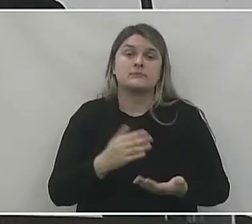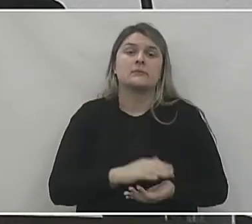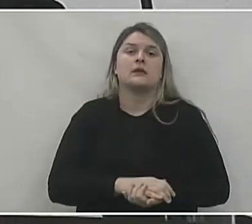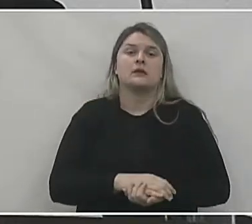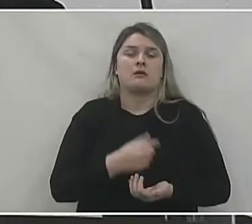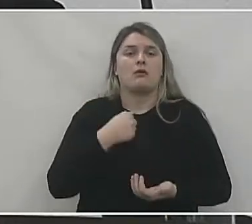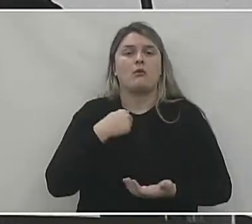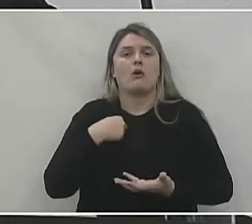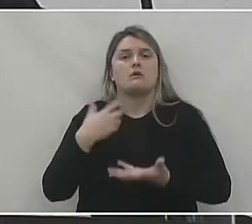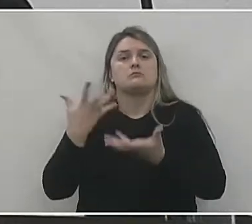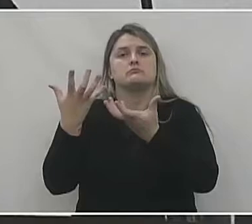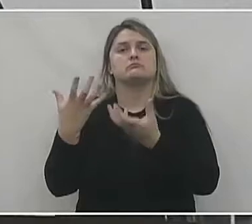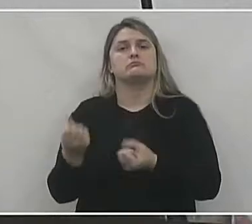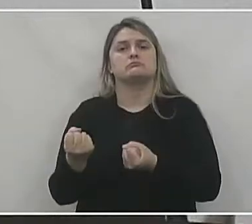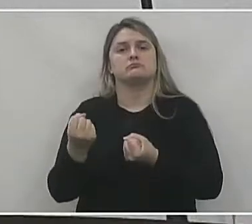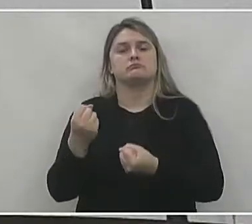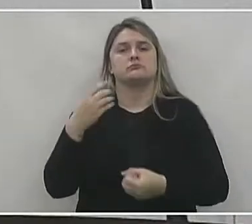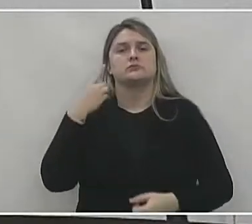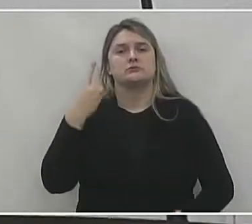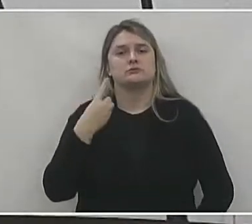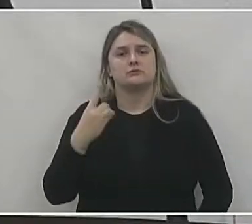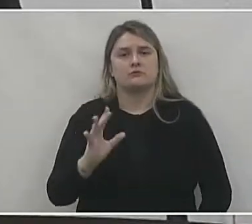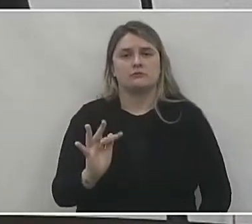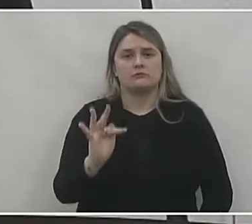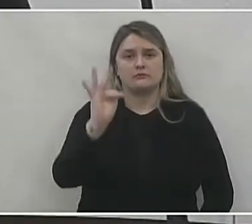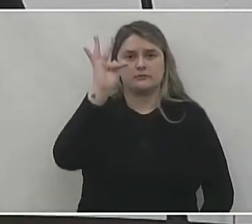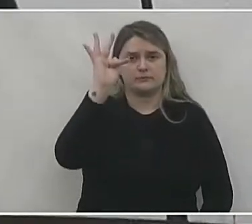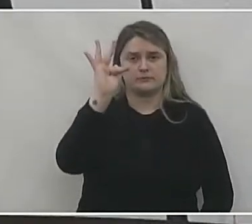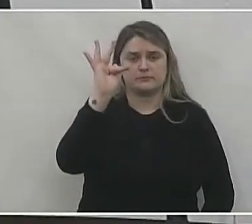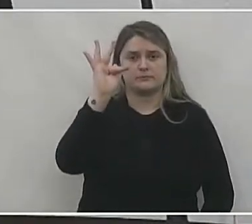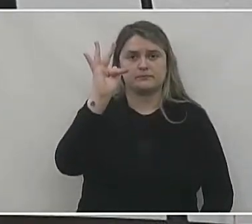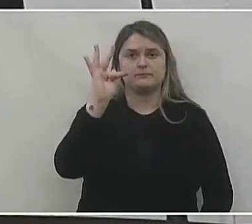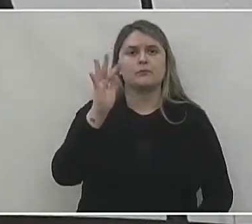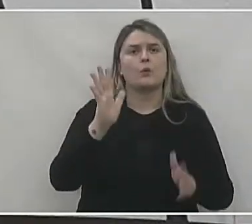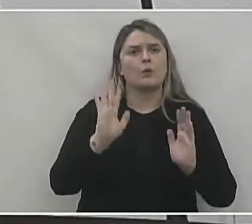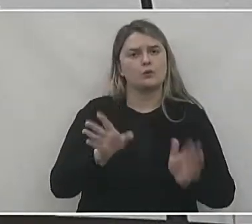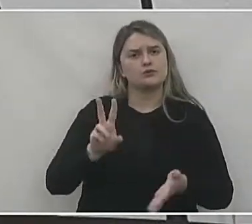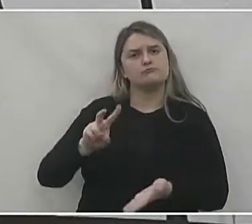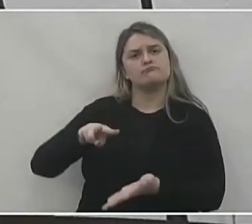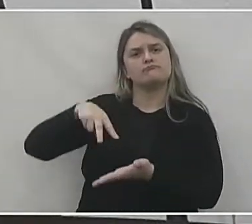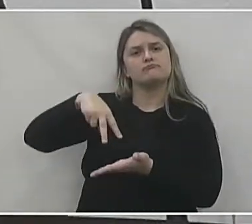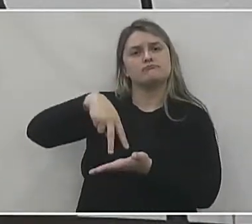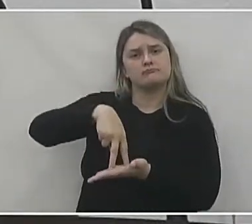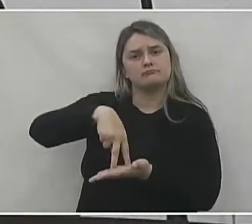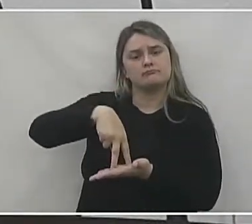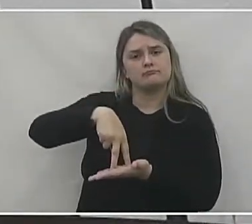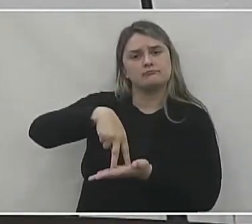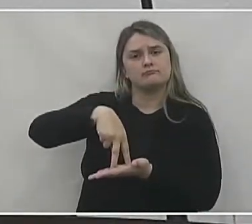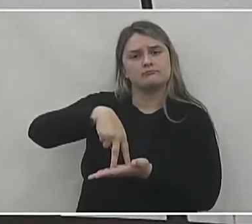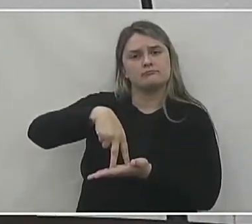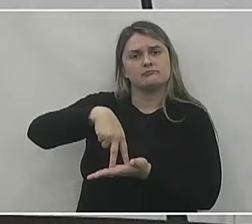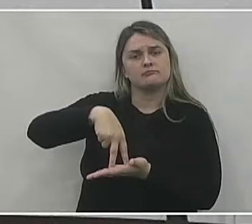daí assumimos o cargo de deputado federal. E eu vim aqui hoje,